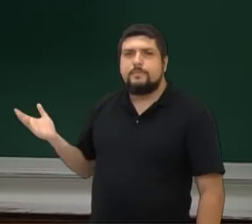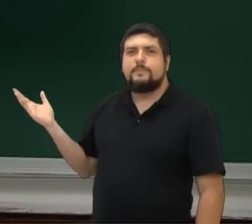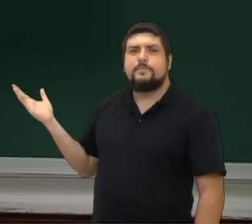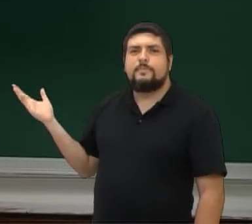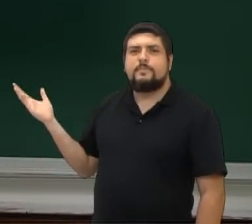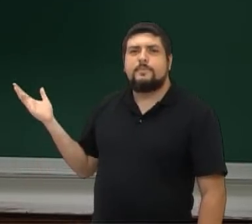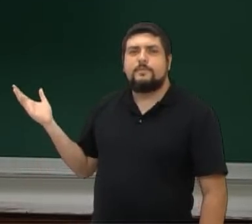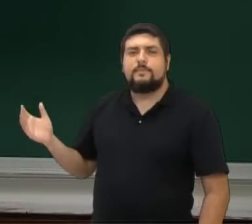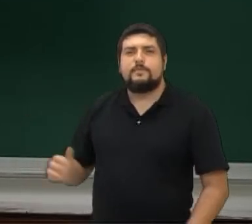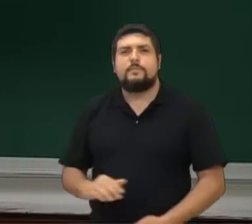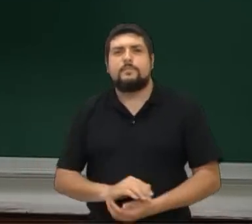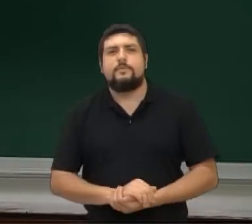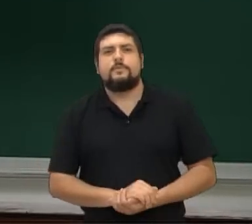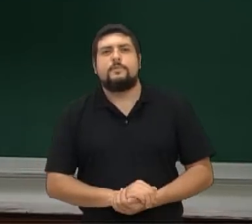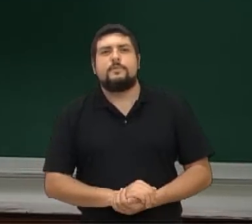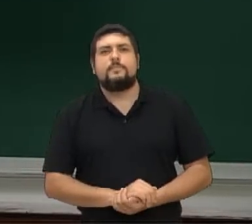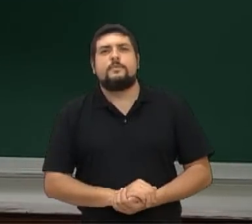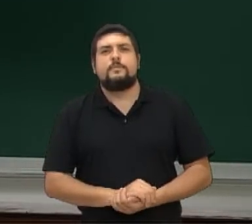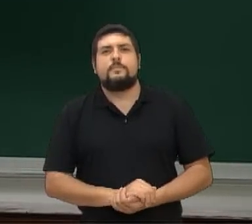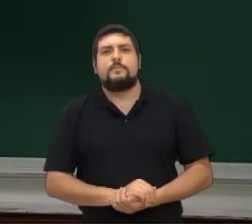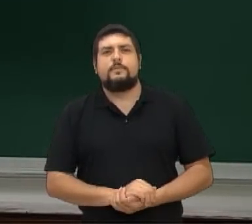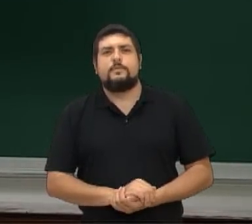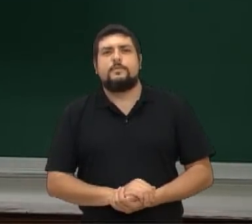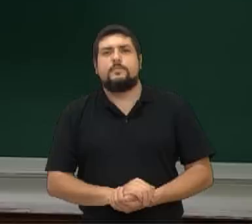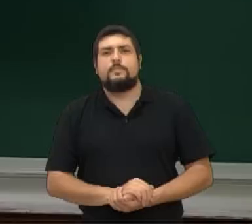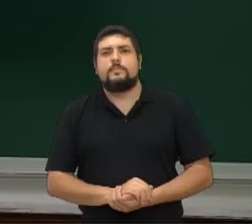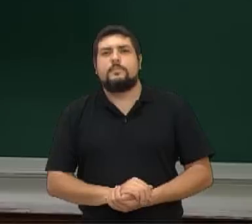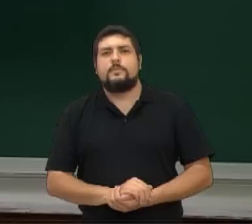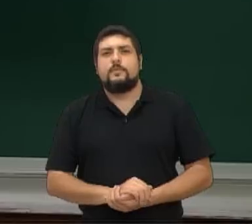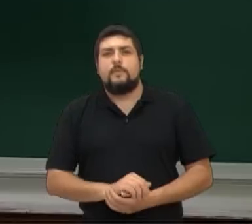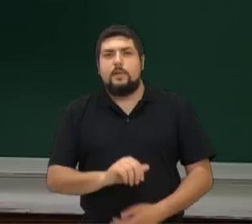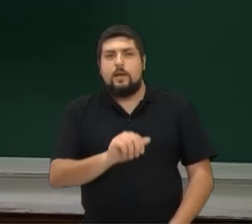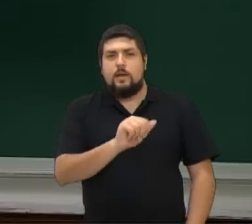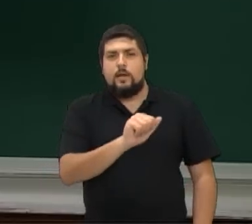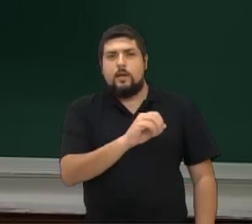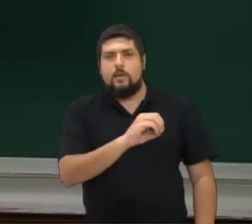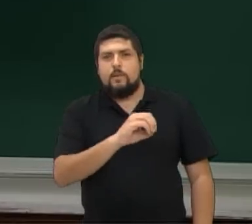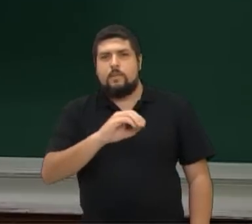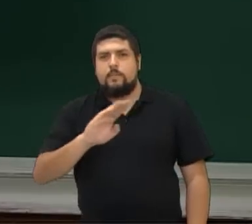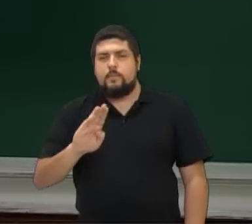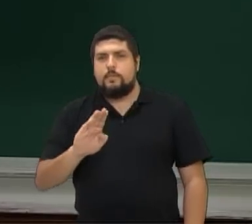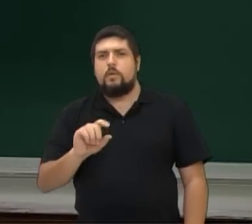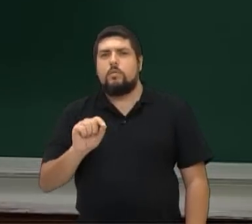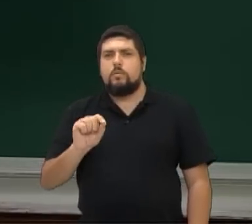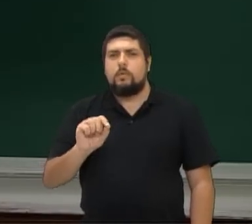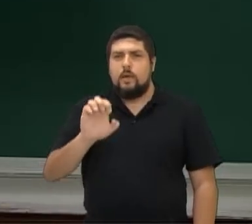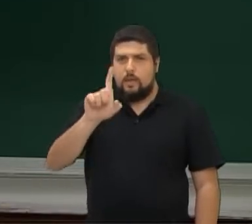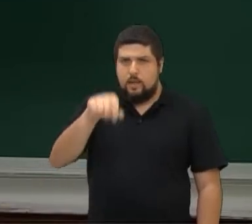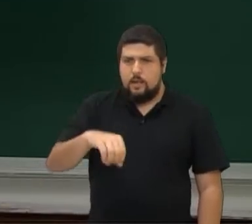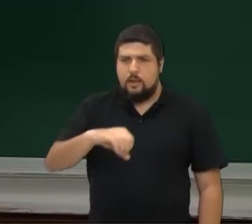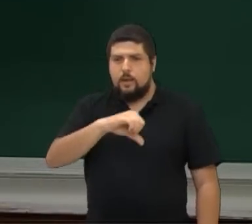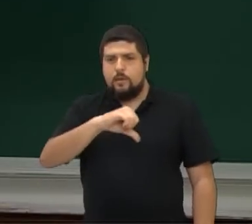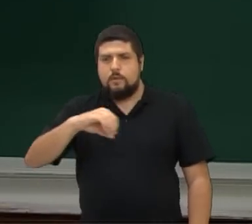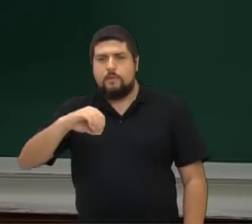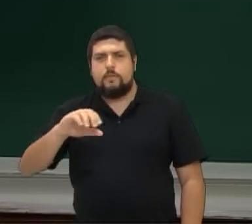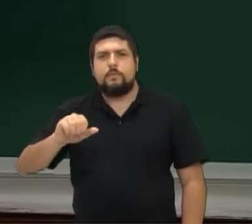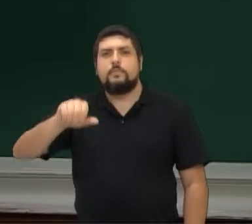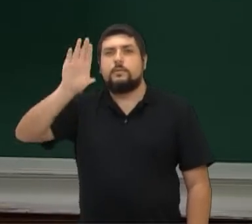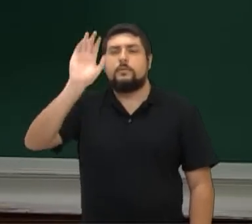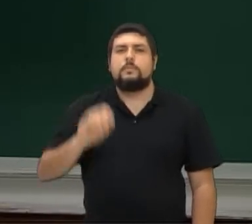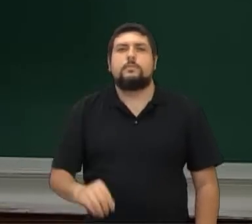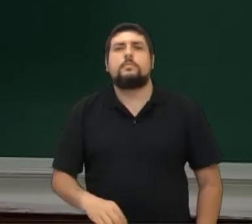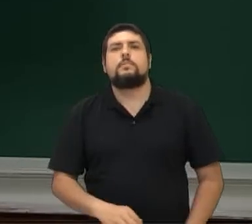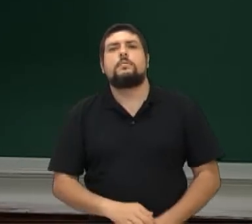essa informação. Então, o ângulo AOB é maior que 90 graus. Veja aqui na figura que o